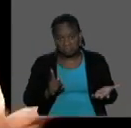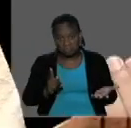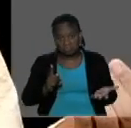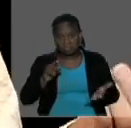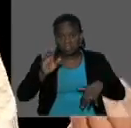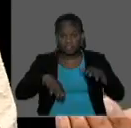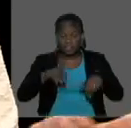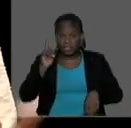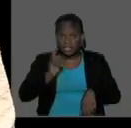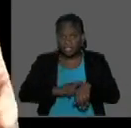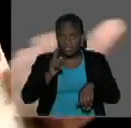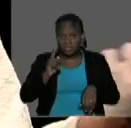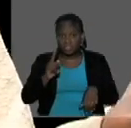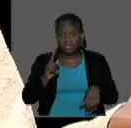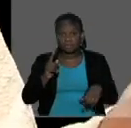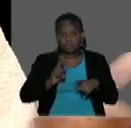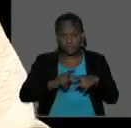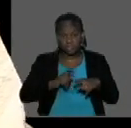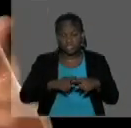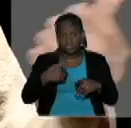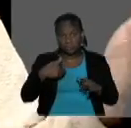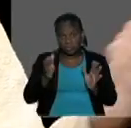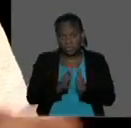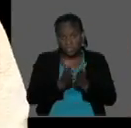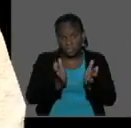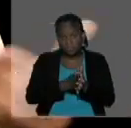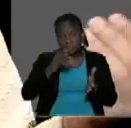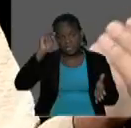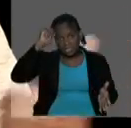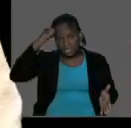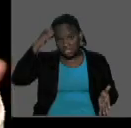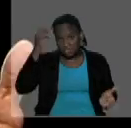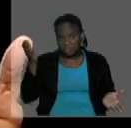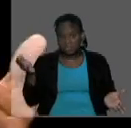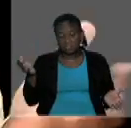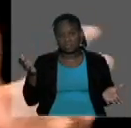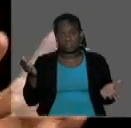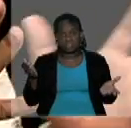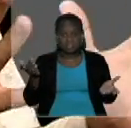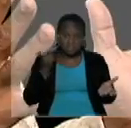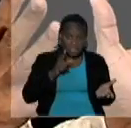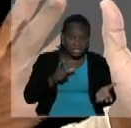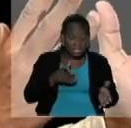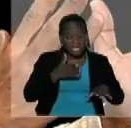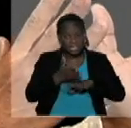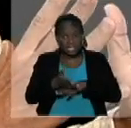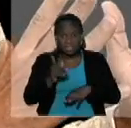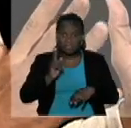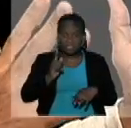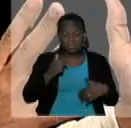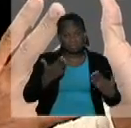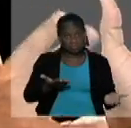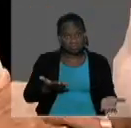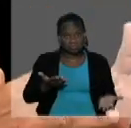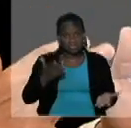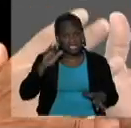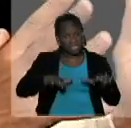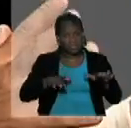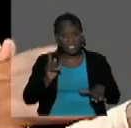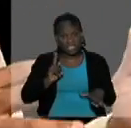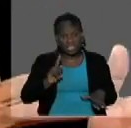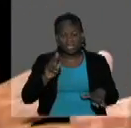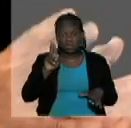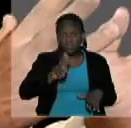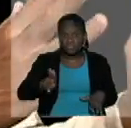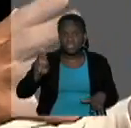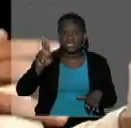se de imediato, né, pela condição social, como negro, etc. e tal, se eu teria acesso